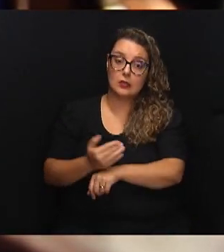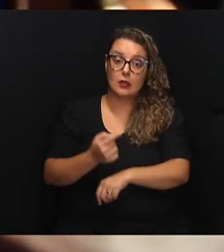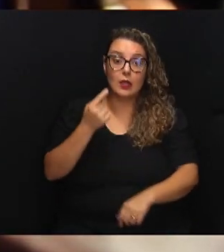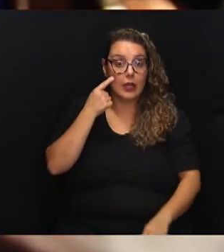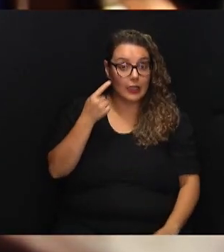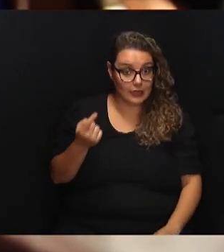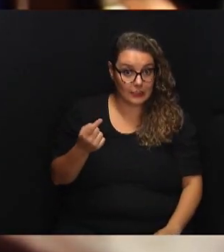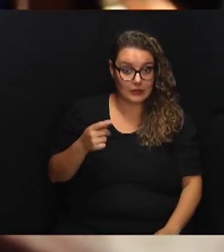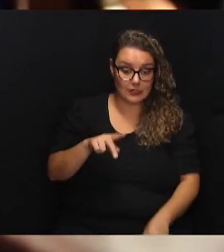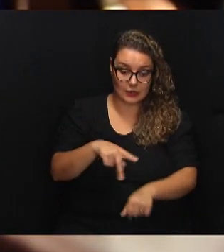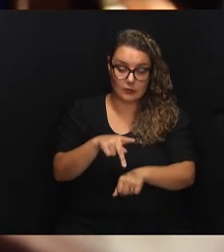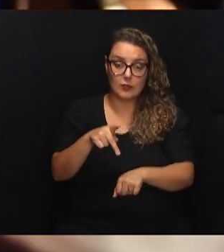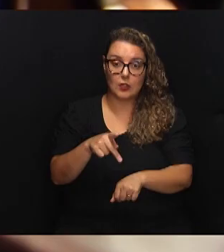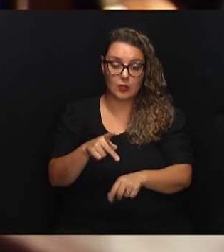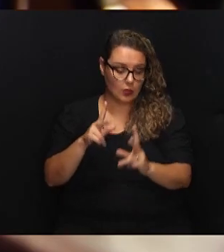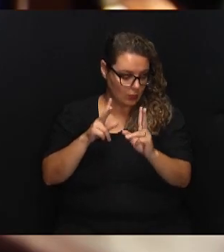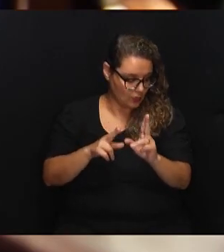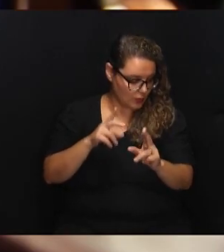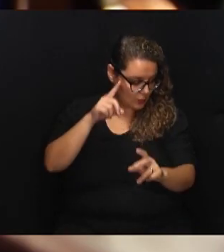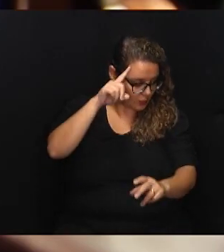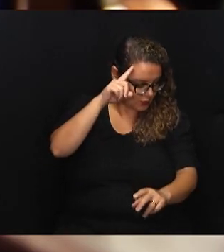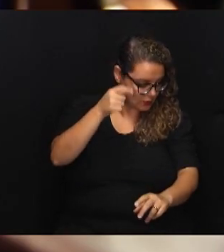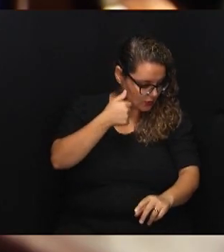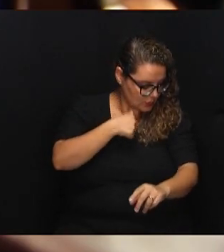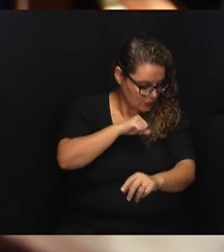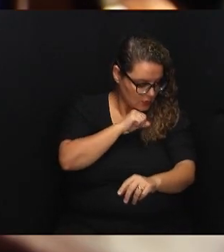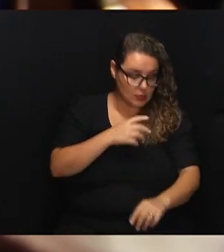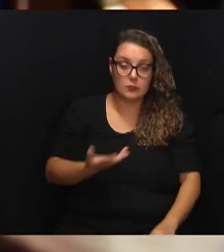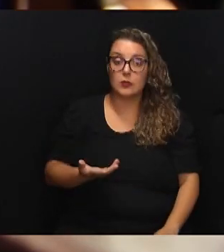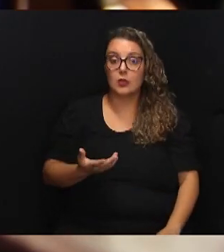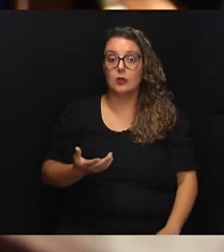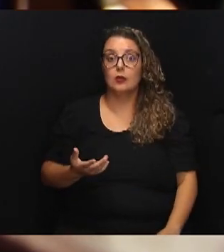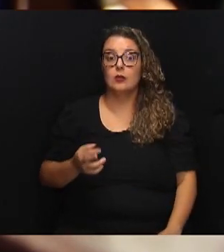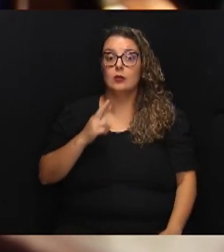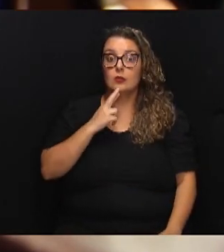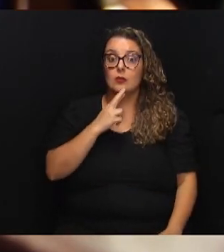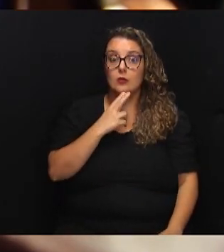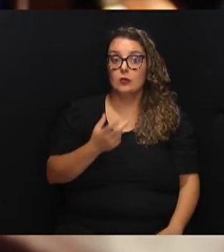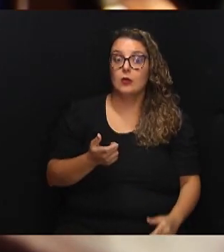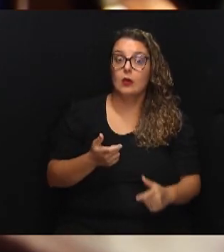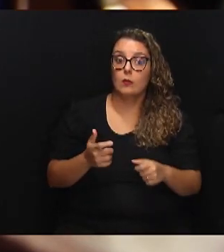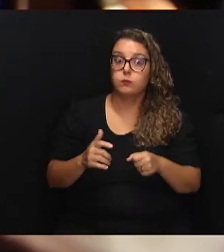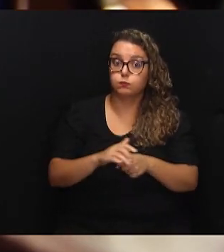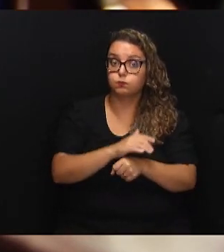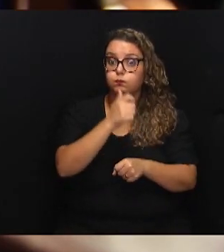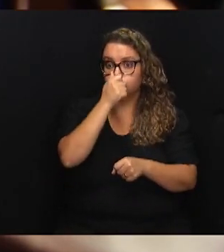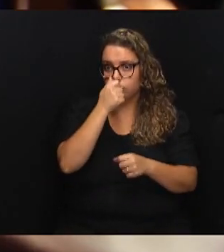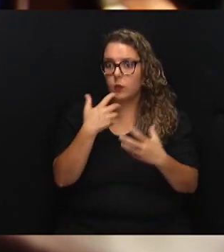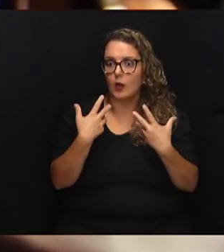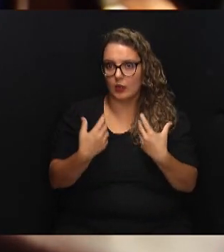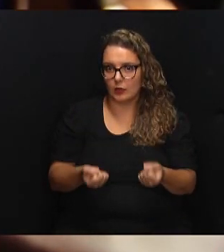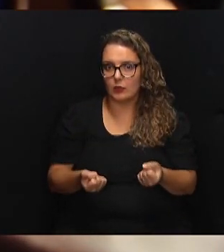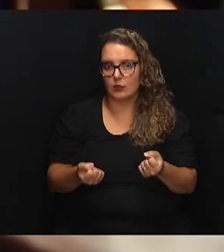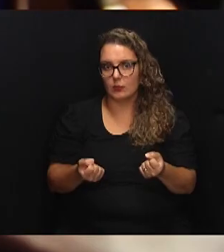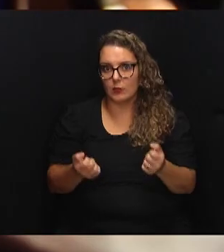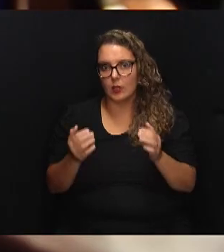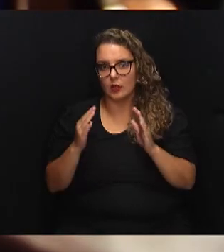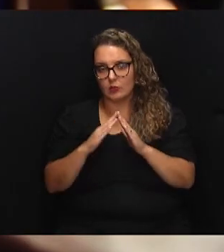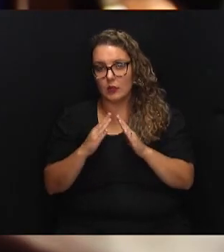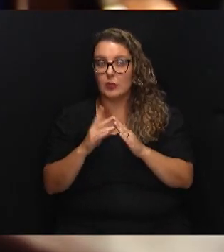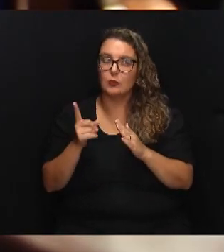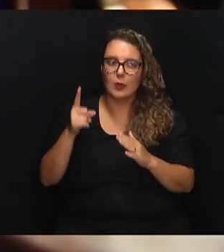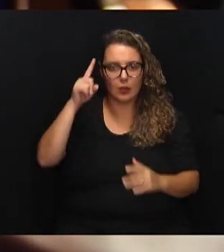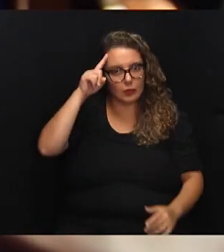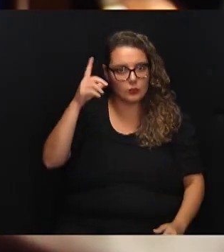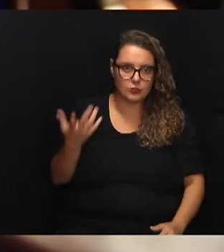na Páscoa, assim como, por exemplo, o Dia das Mães, os restaurantes não estejam tão cheios, que é bastante comum a gente receber pessoas em casa, né? Então não é uma data